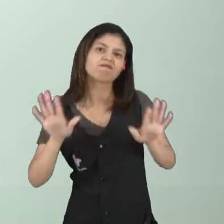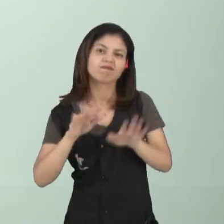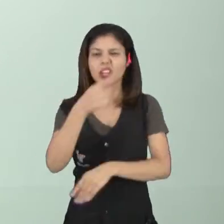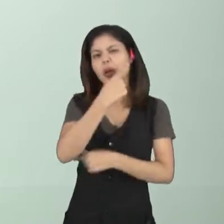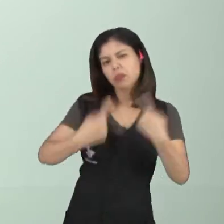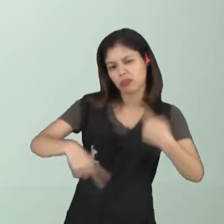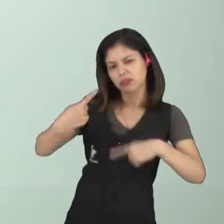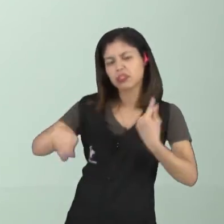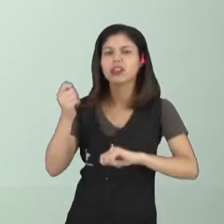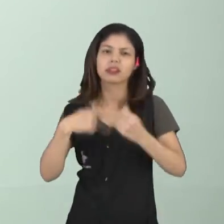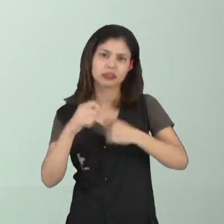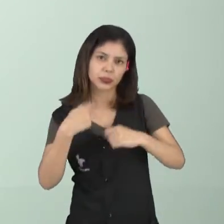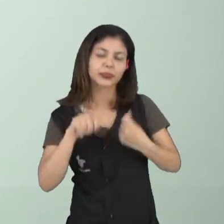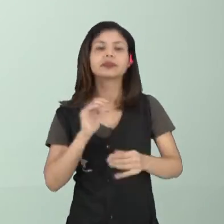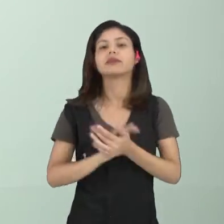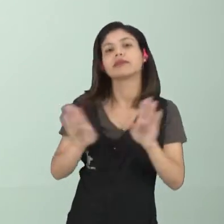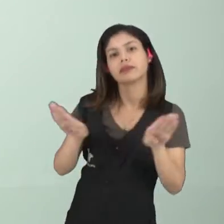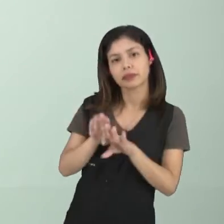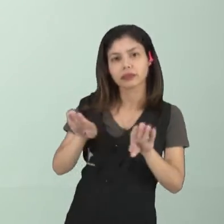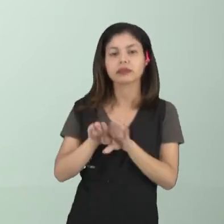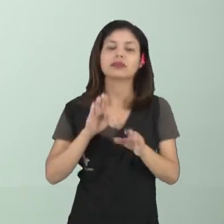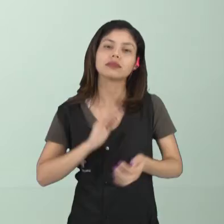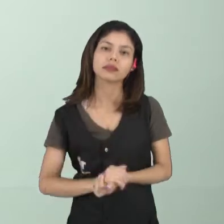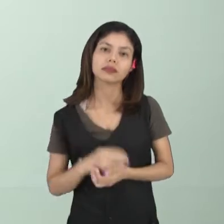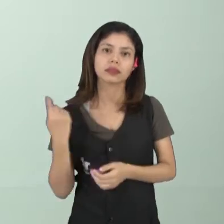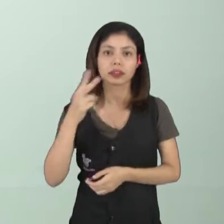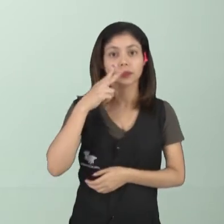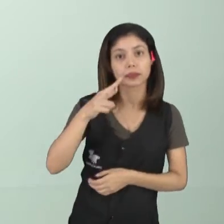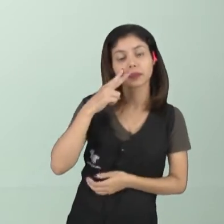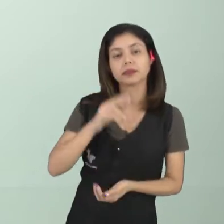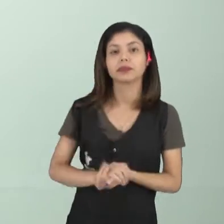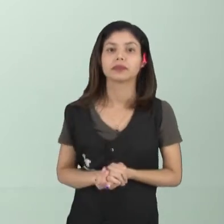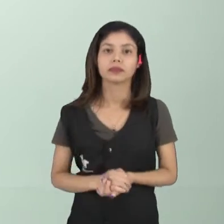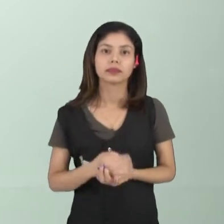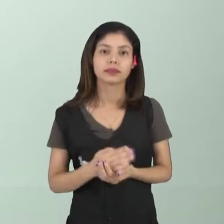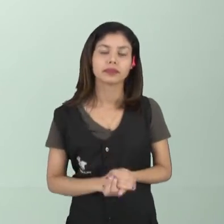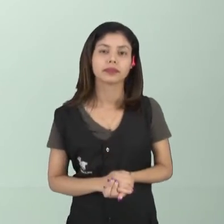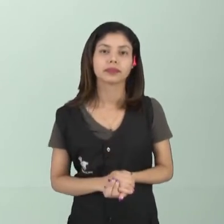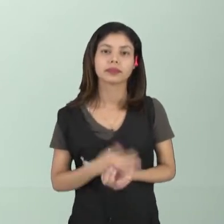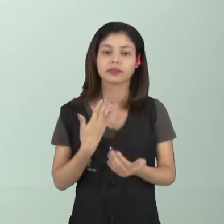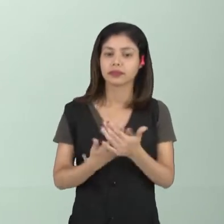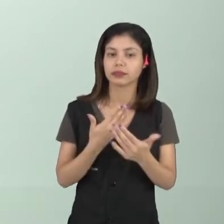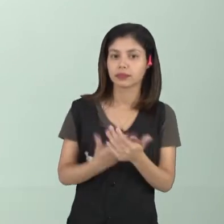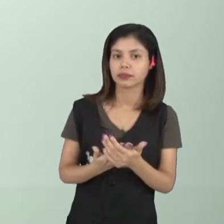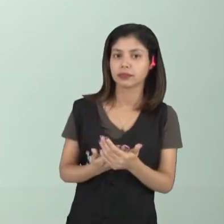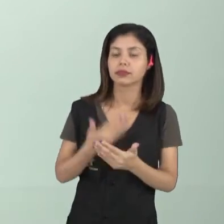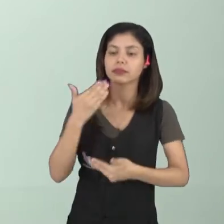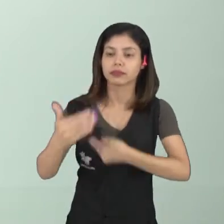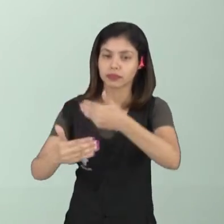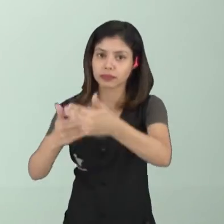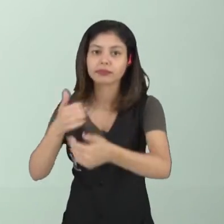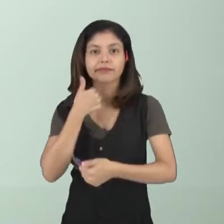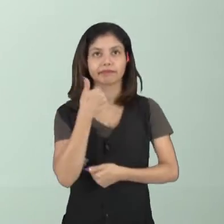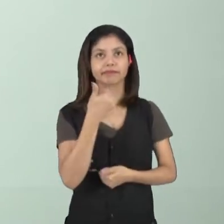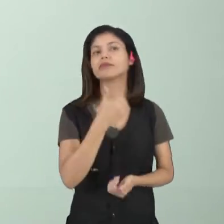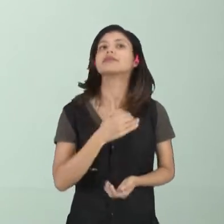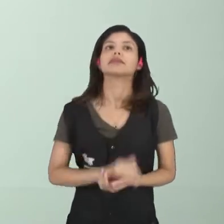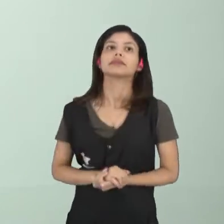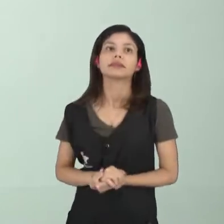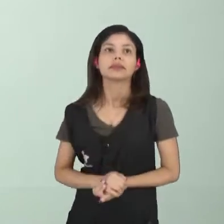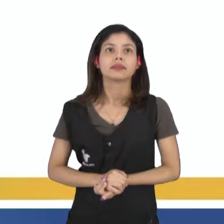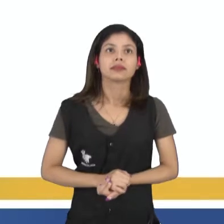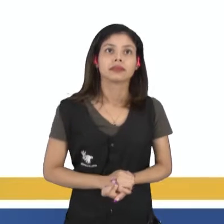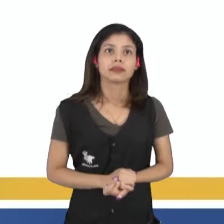políticas econômicas também que também que nós iremos ver aí na nossa nas nossas aulas que se seguiram ok